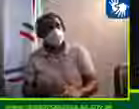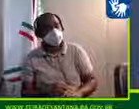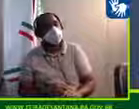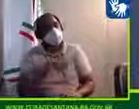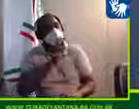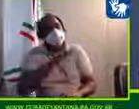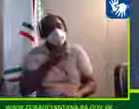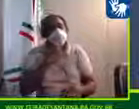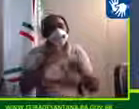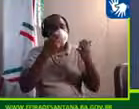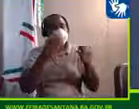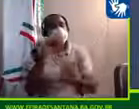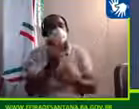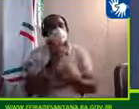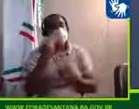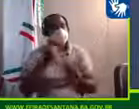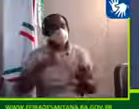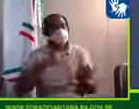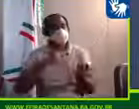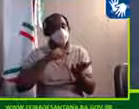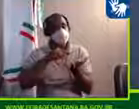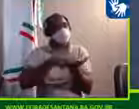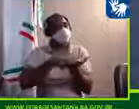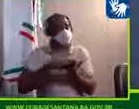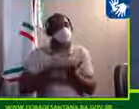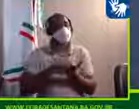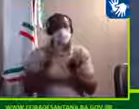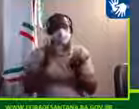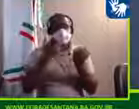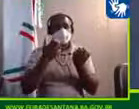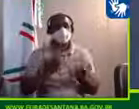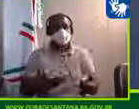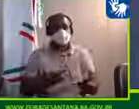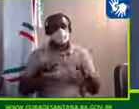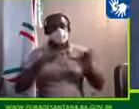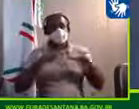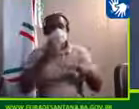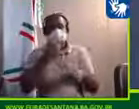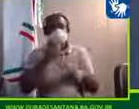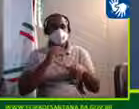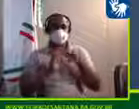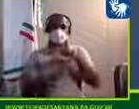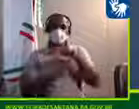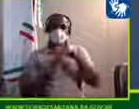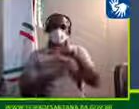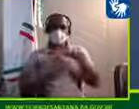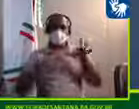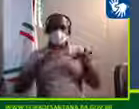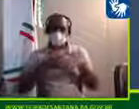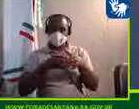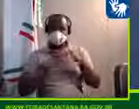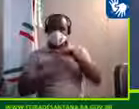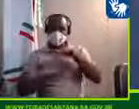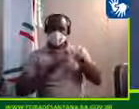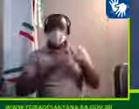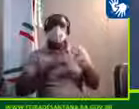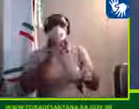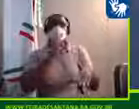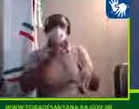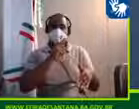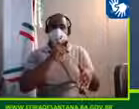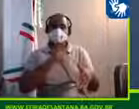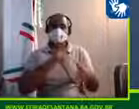Dizer que houve uma licitação em janeiro, essa empresa ganhou, a segunda empresa